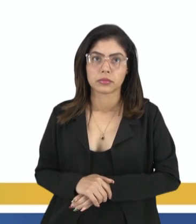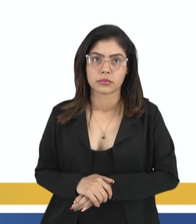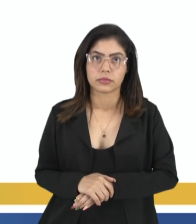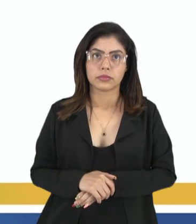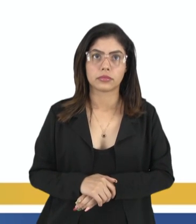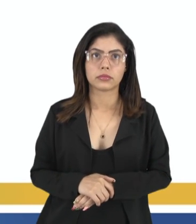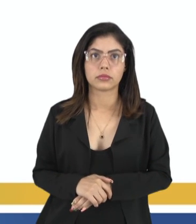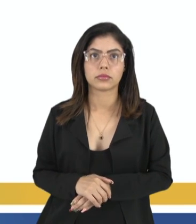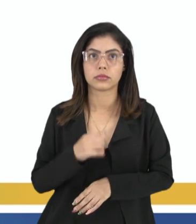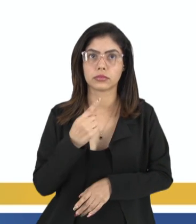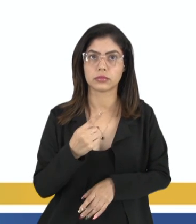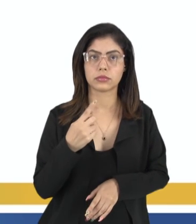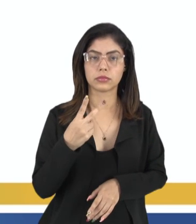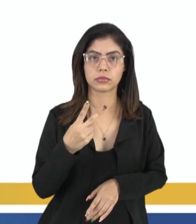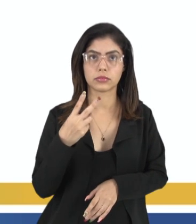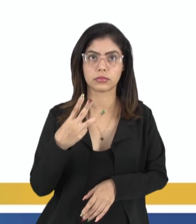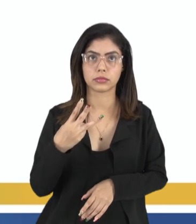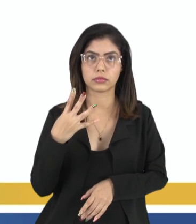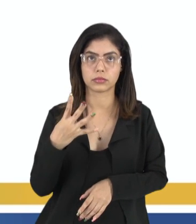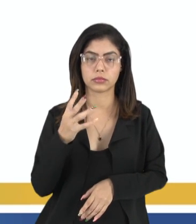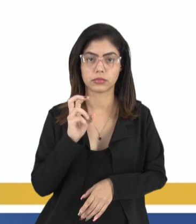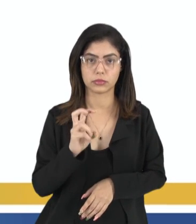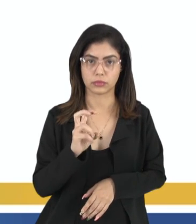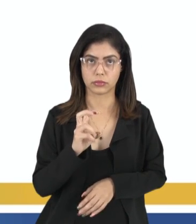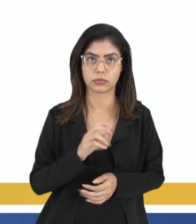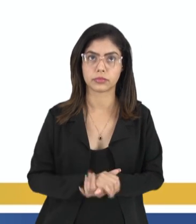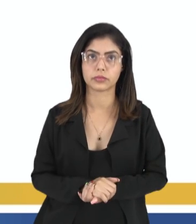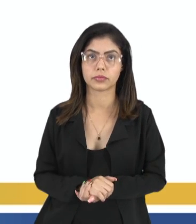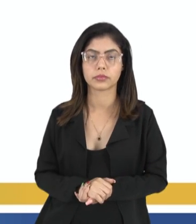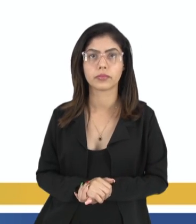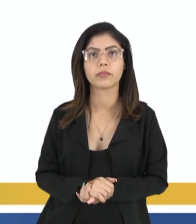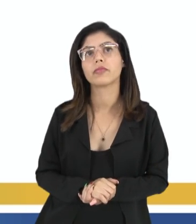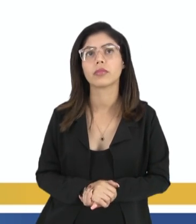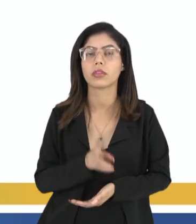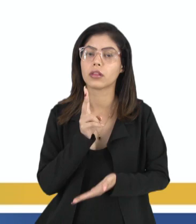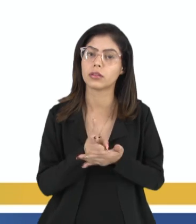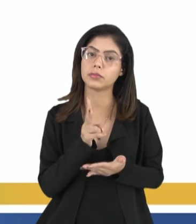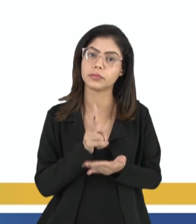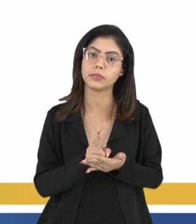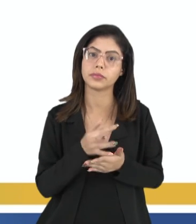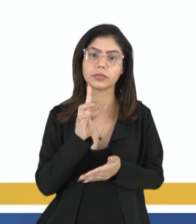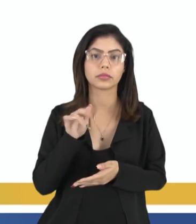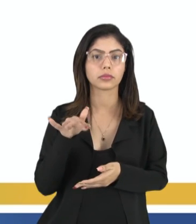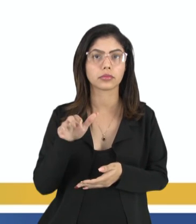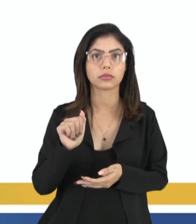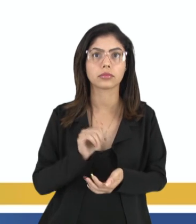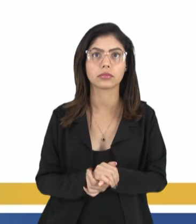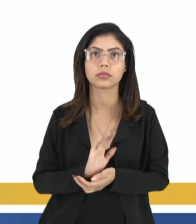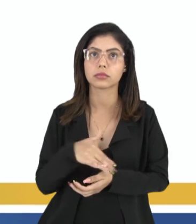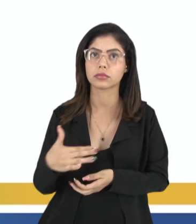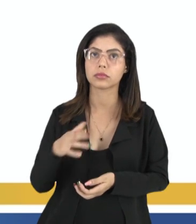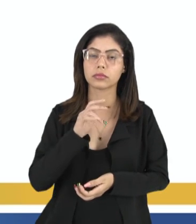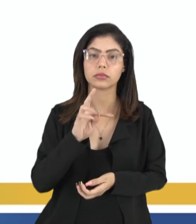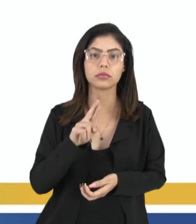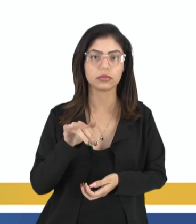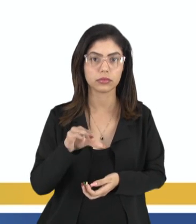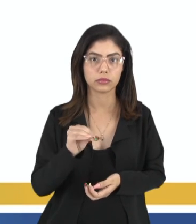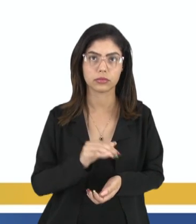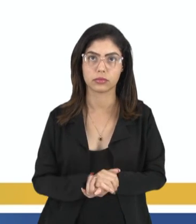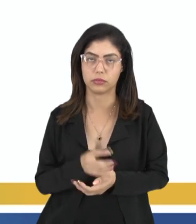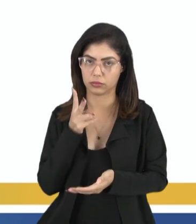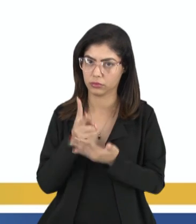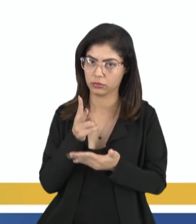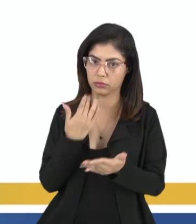5. 1, 2, 3, 4, 5. Da mesma forma, quando a gente tiver um cátion, o cátion ele sempre